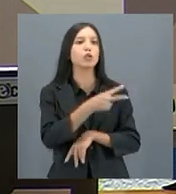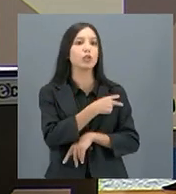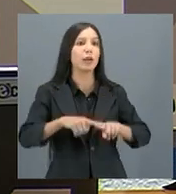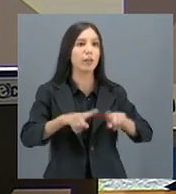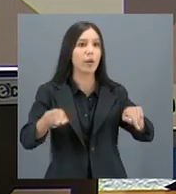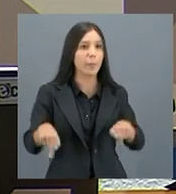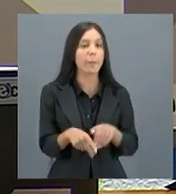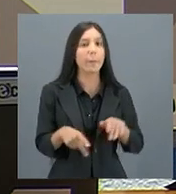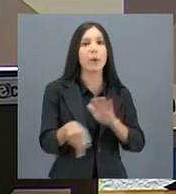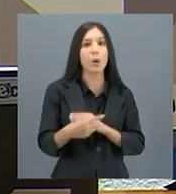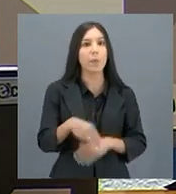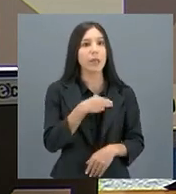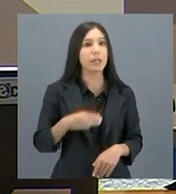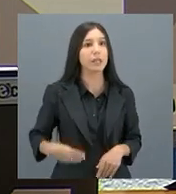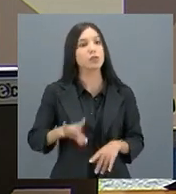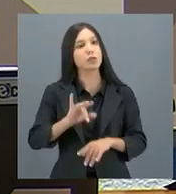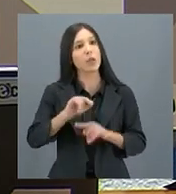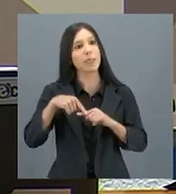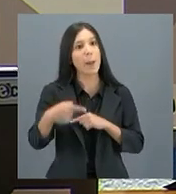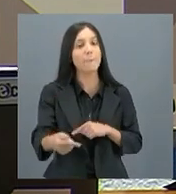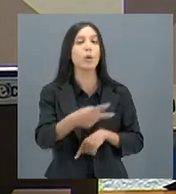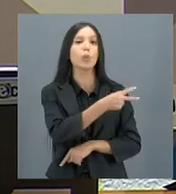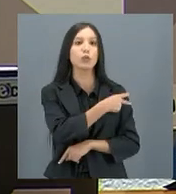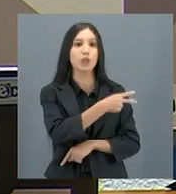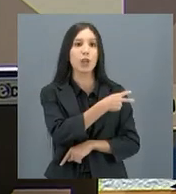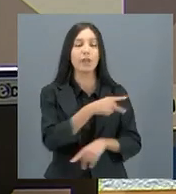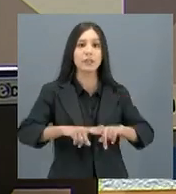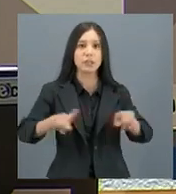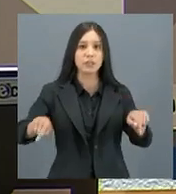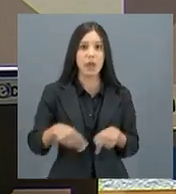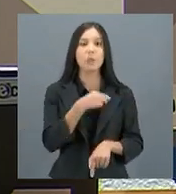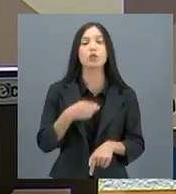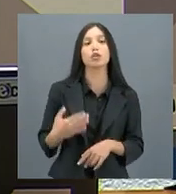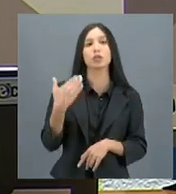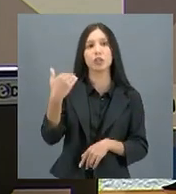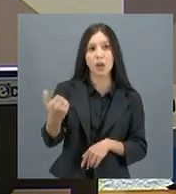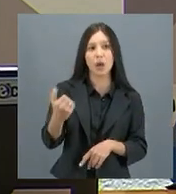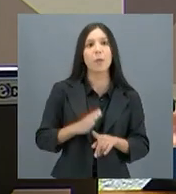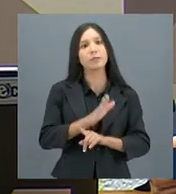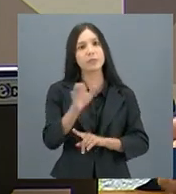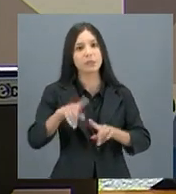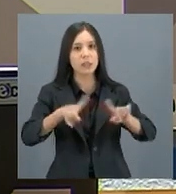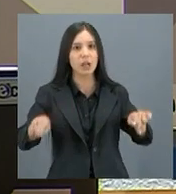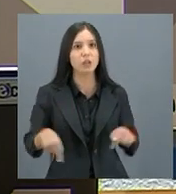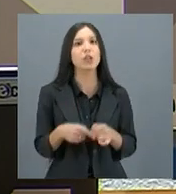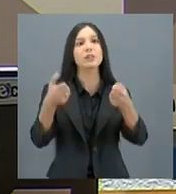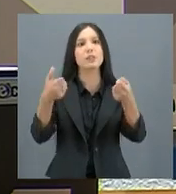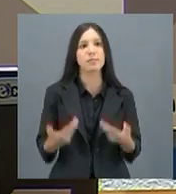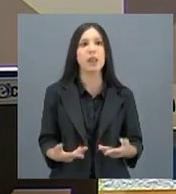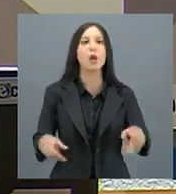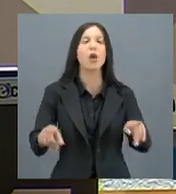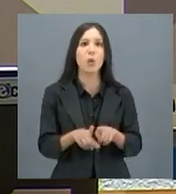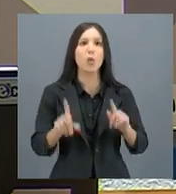ministro. E dias depois, o próprio chefe de gabinete do ministro me chamou na sala e quando eu entrei, ele já havia reportado ao ministro da